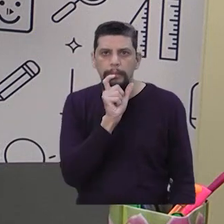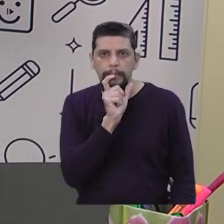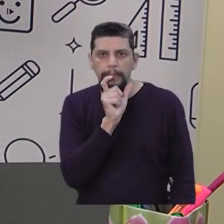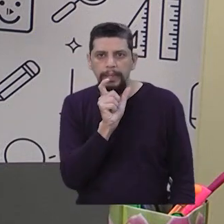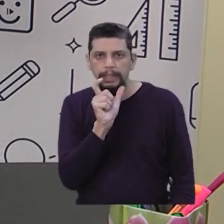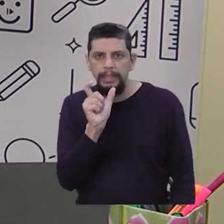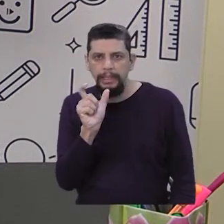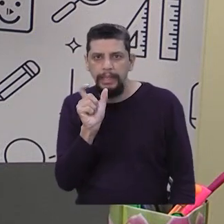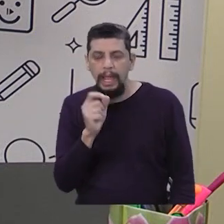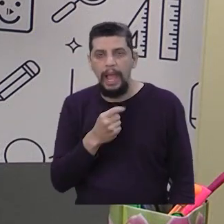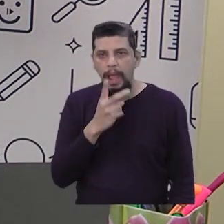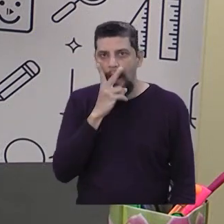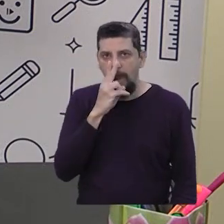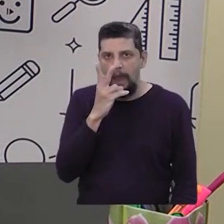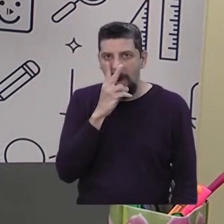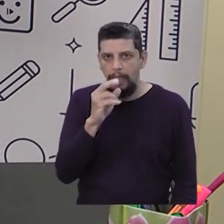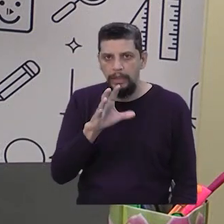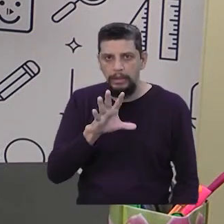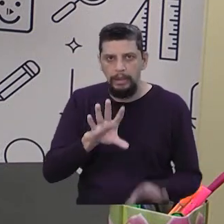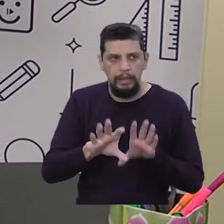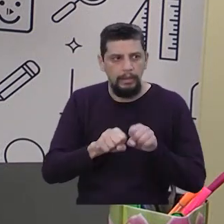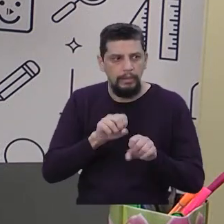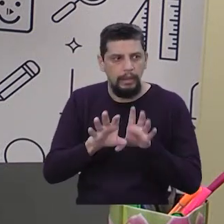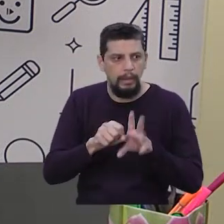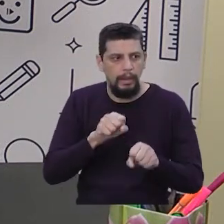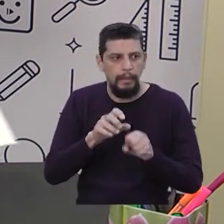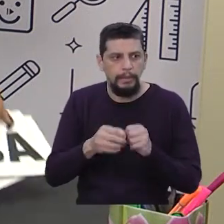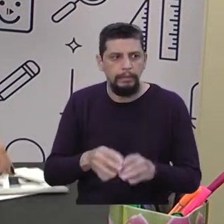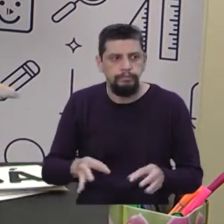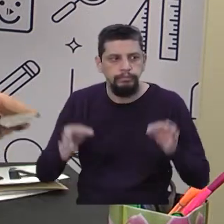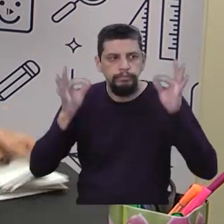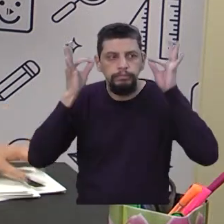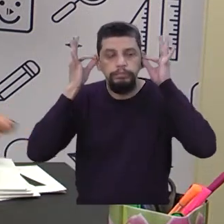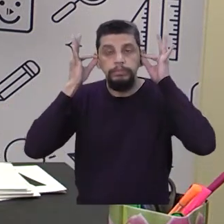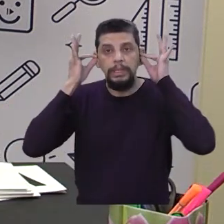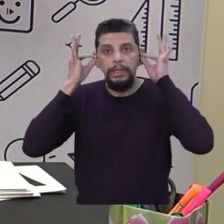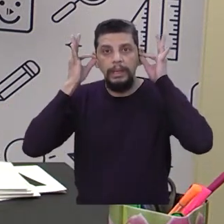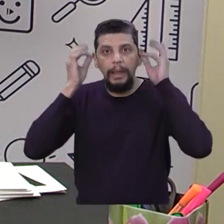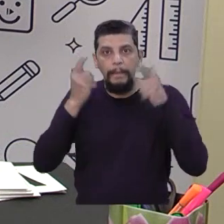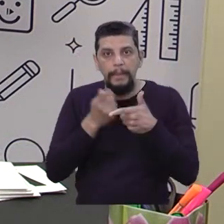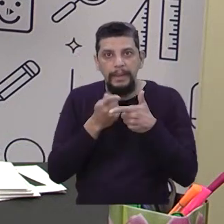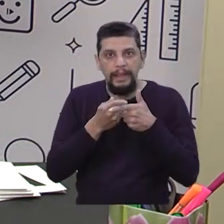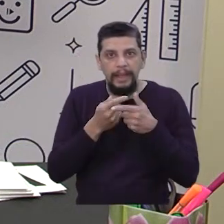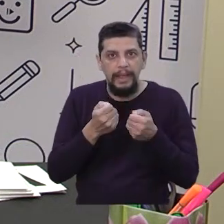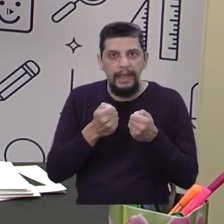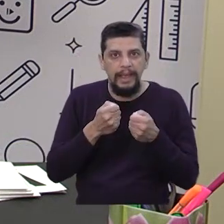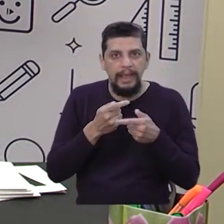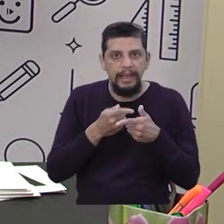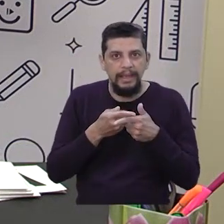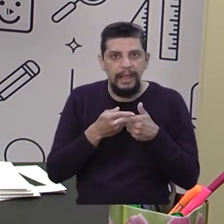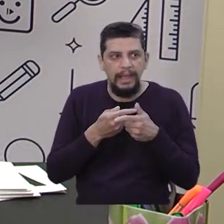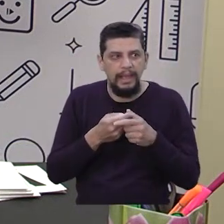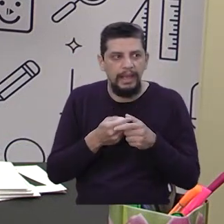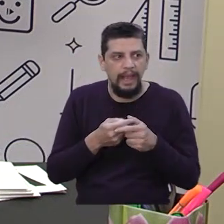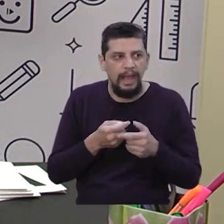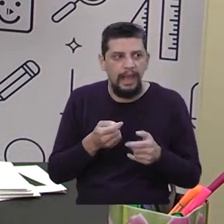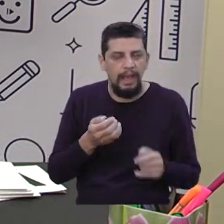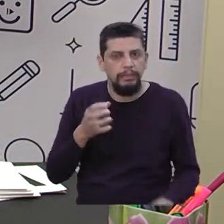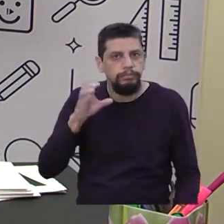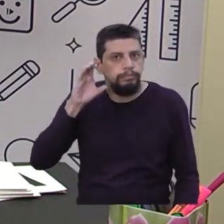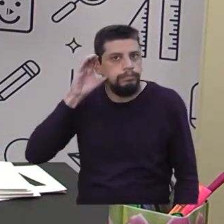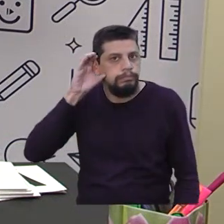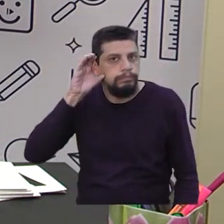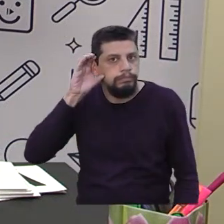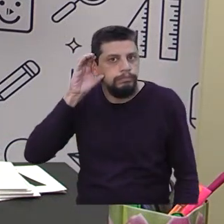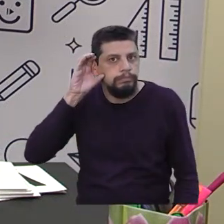não estou conseguindo ouvir. Acho que eu vou pegar o meu fone aqui para escutar. Porque, gente, fica tão alto